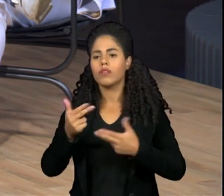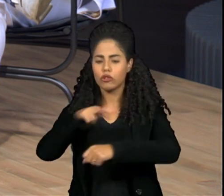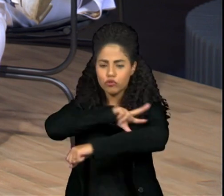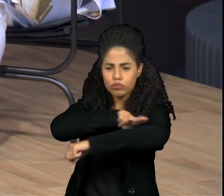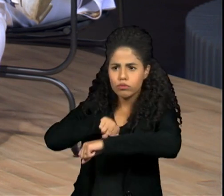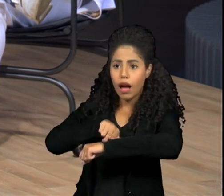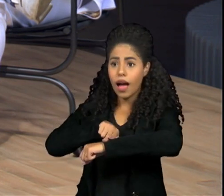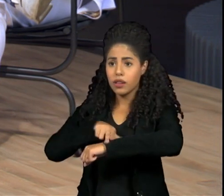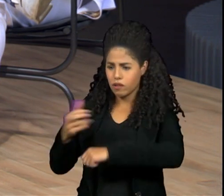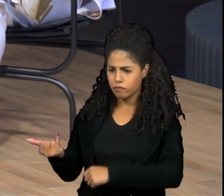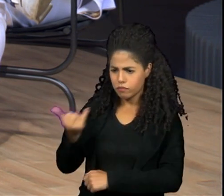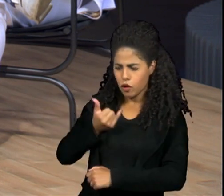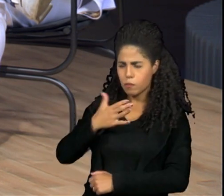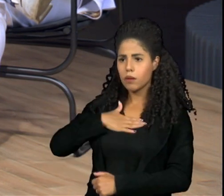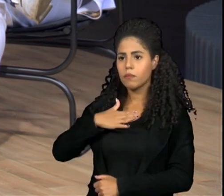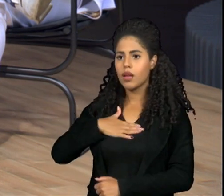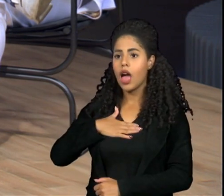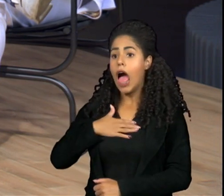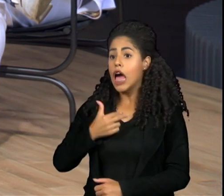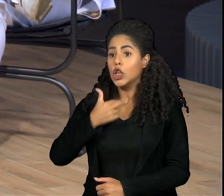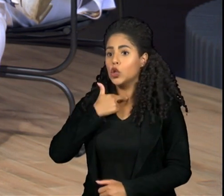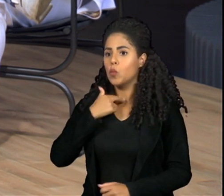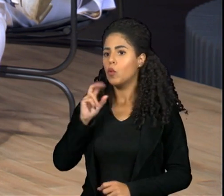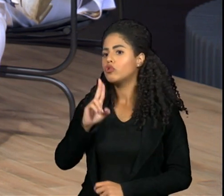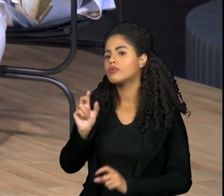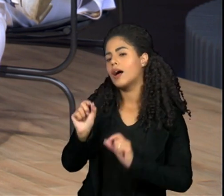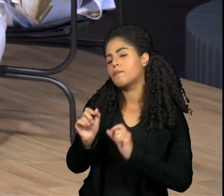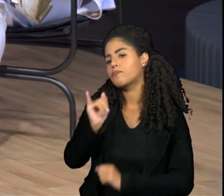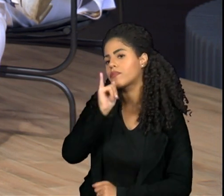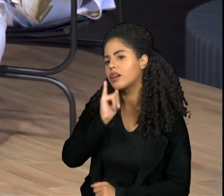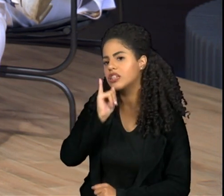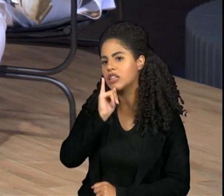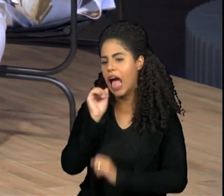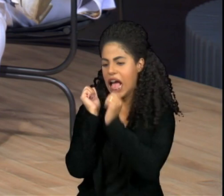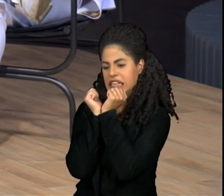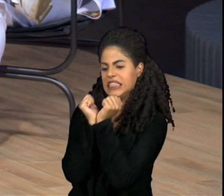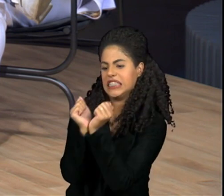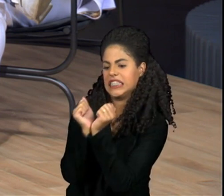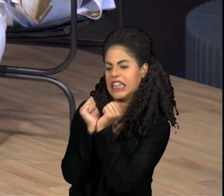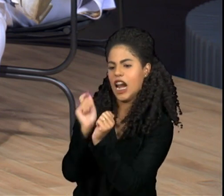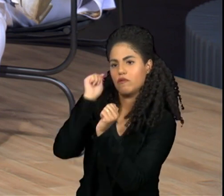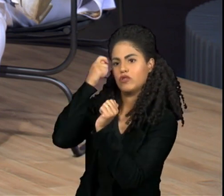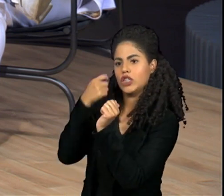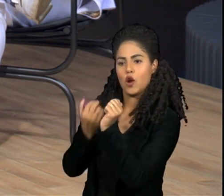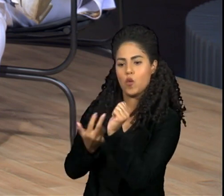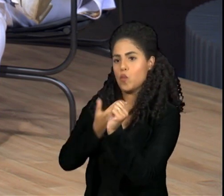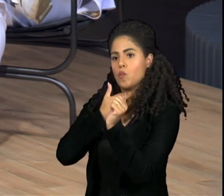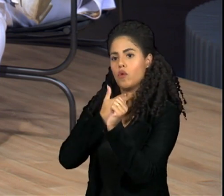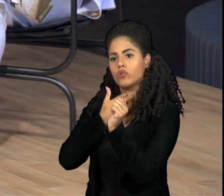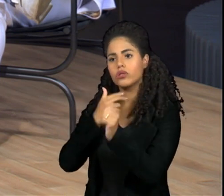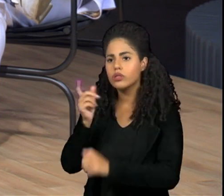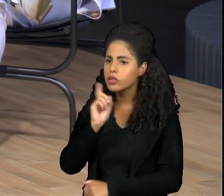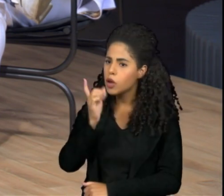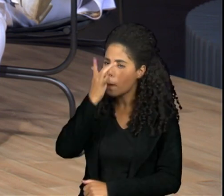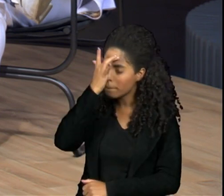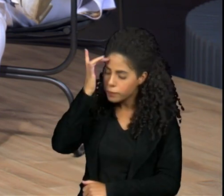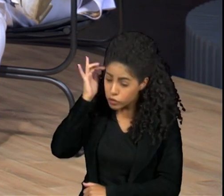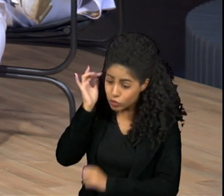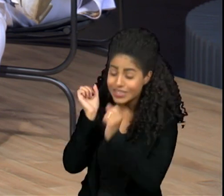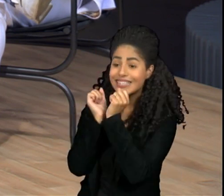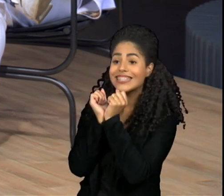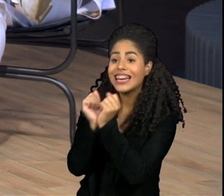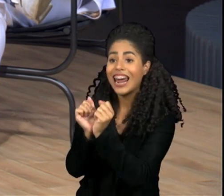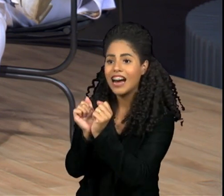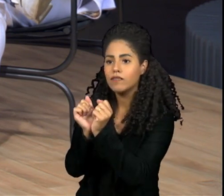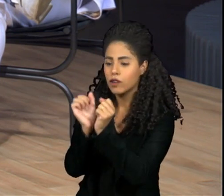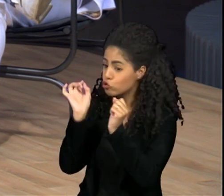Davi, não se pode usar a expressão, por exemplo, escravos negros. Não, pessoas que foram escravizadas.